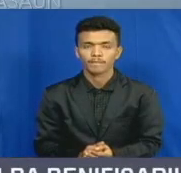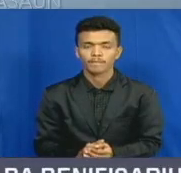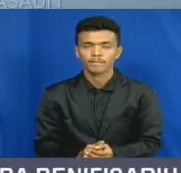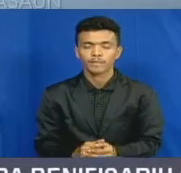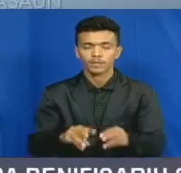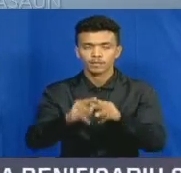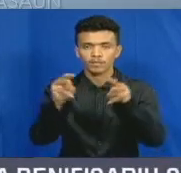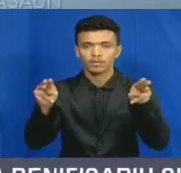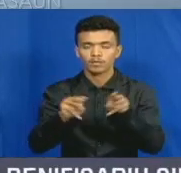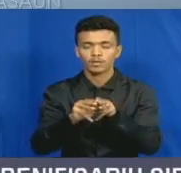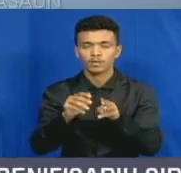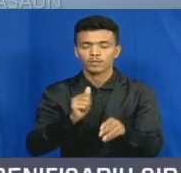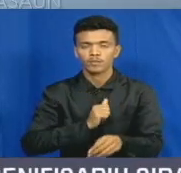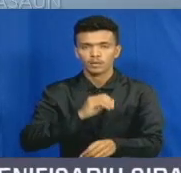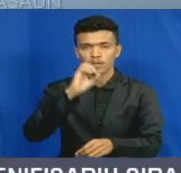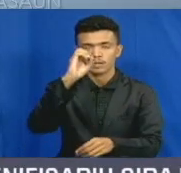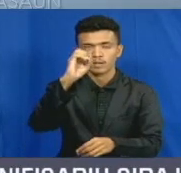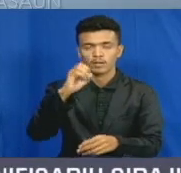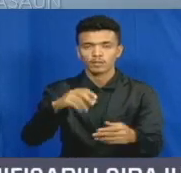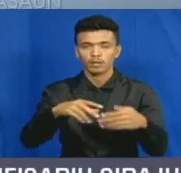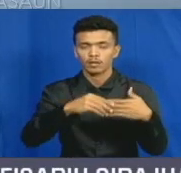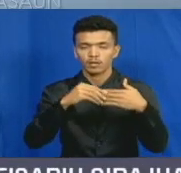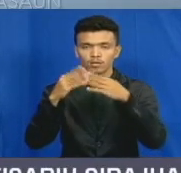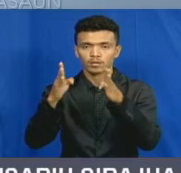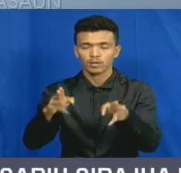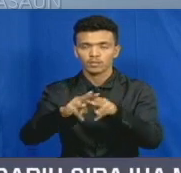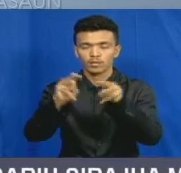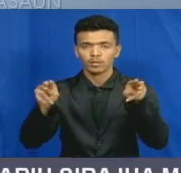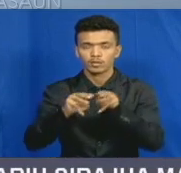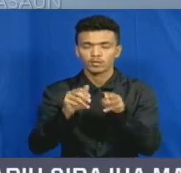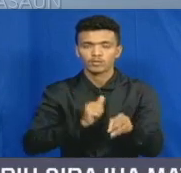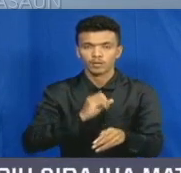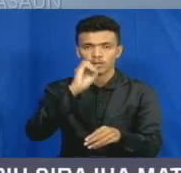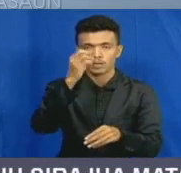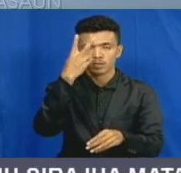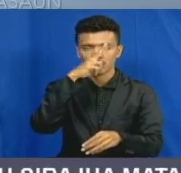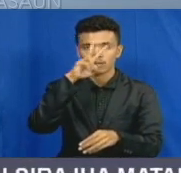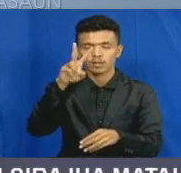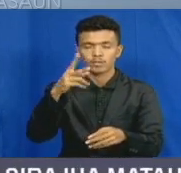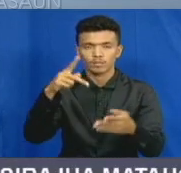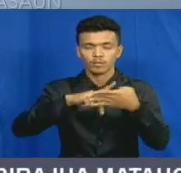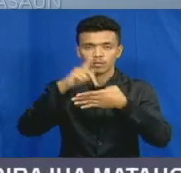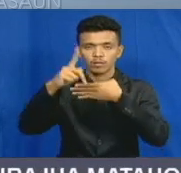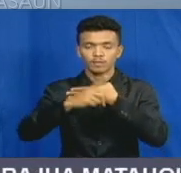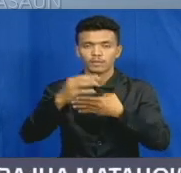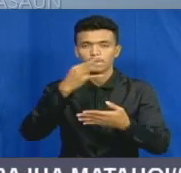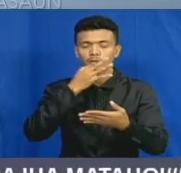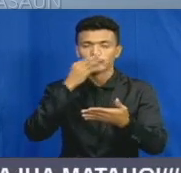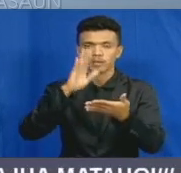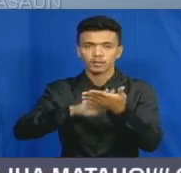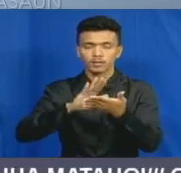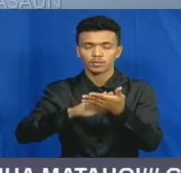Itahakat falebahus munisipiu Ainaru. Autoridade do município Ainaru se controla o programa merenda escolar da Escola Sira